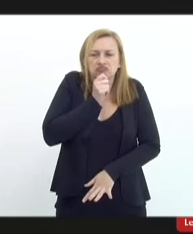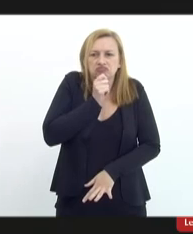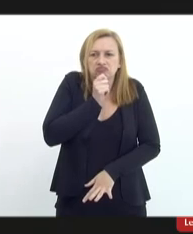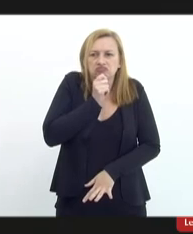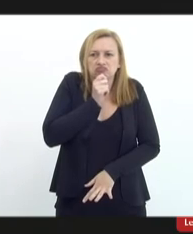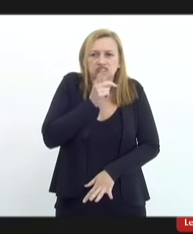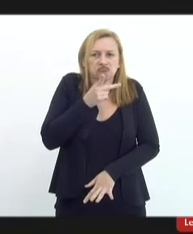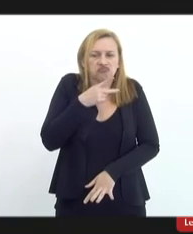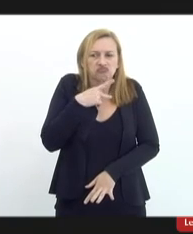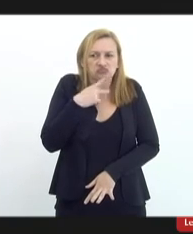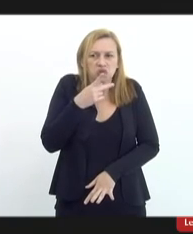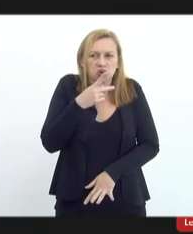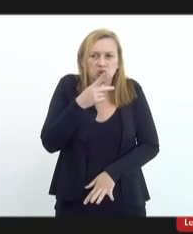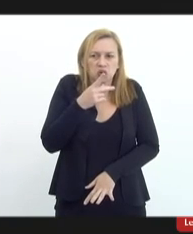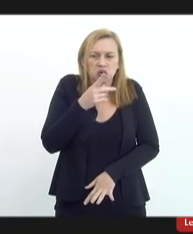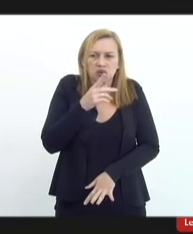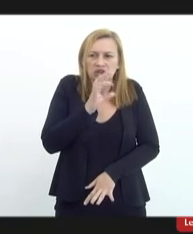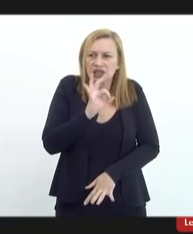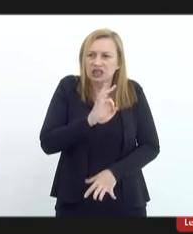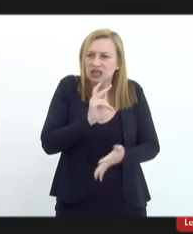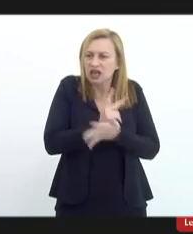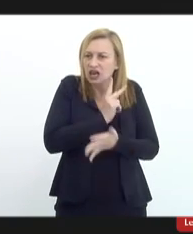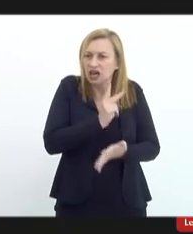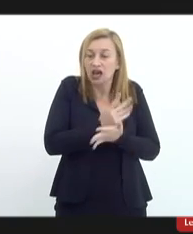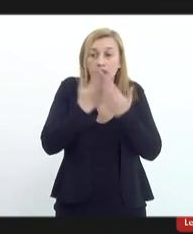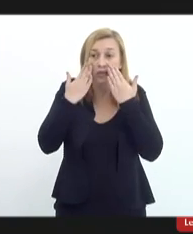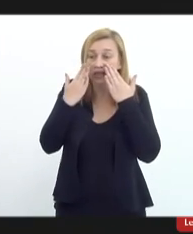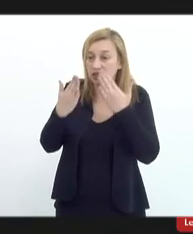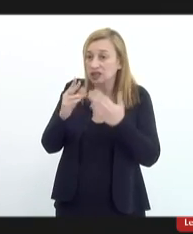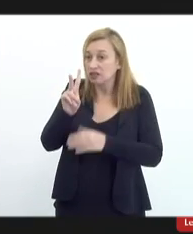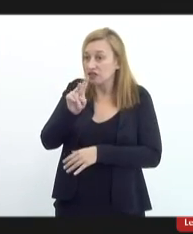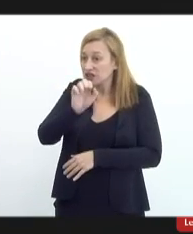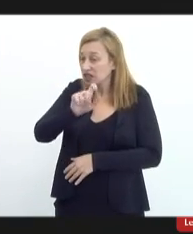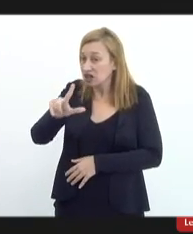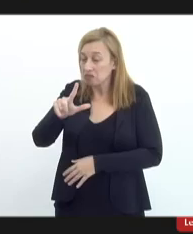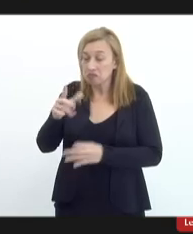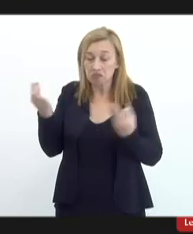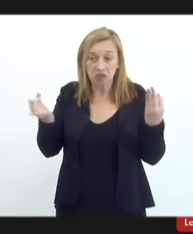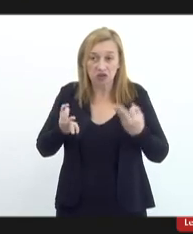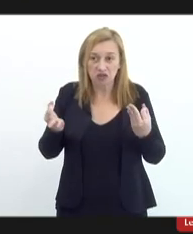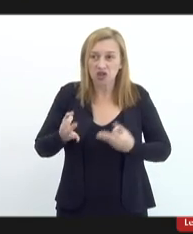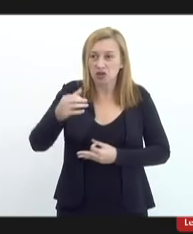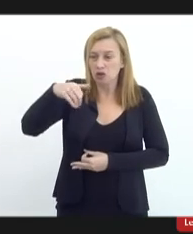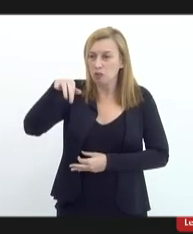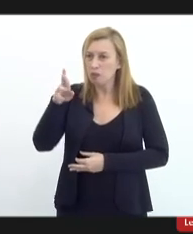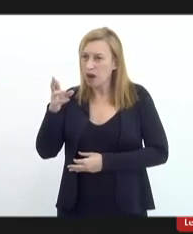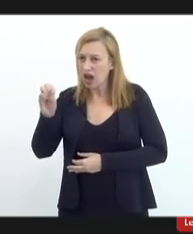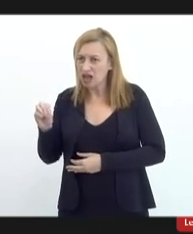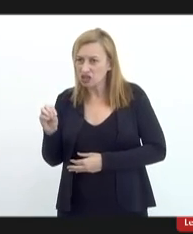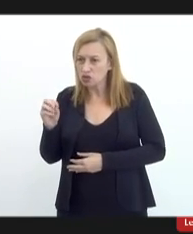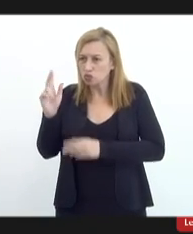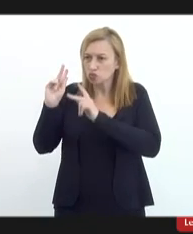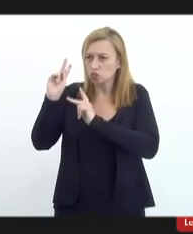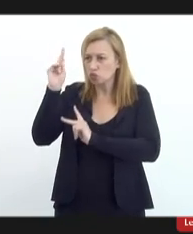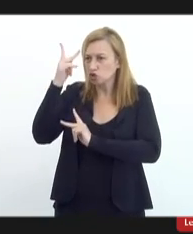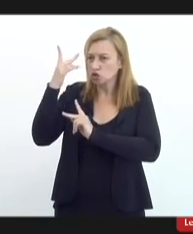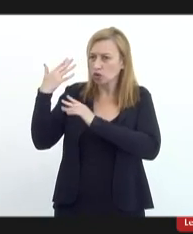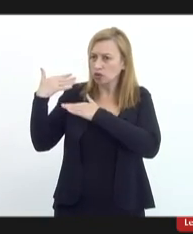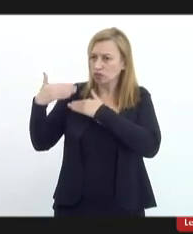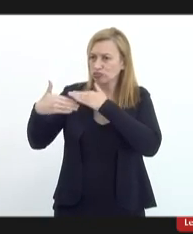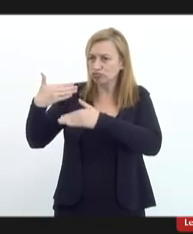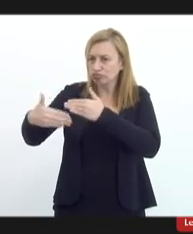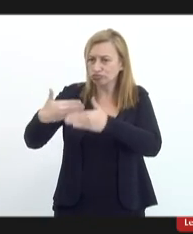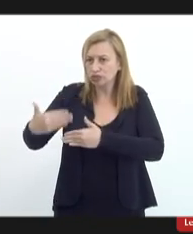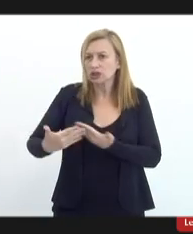dizer, o trabalho apresentado pela Vital foi espetacular, né? Márcio fez um histórico grande.